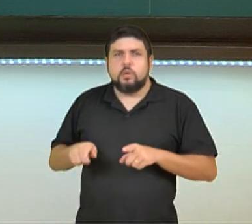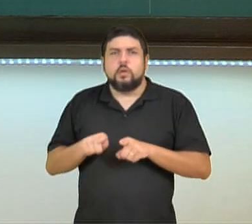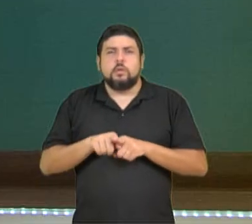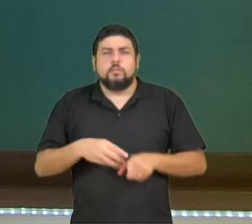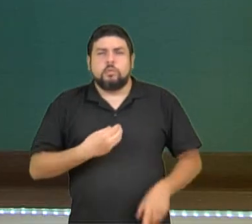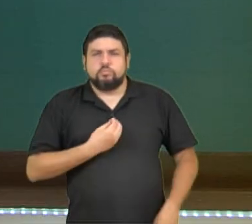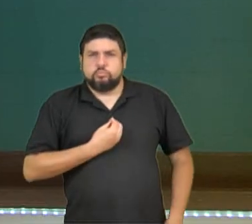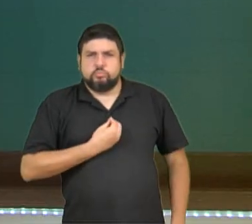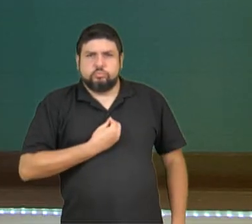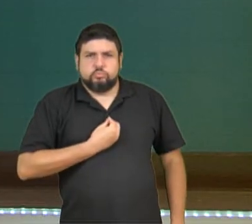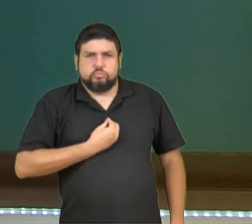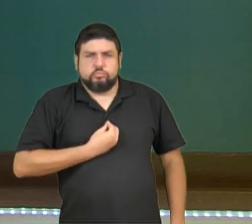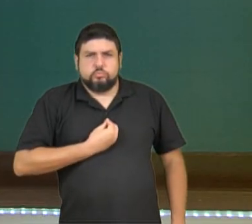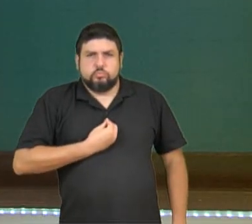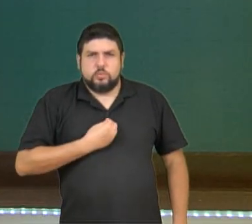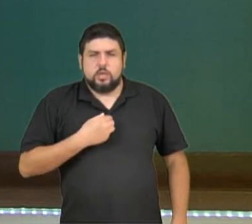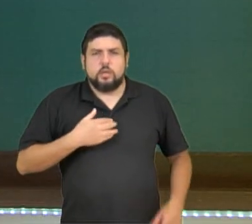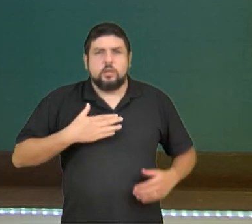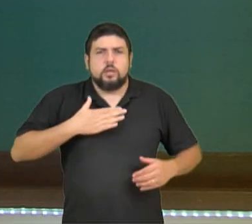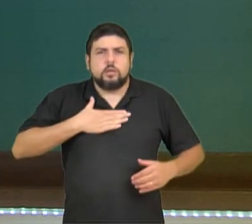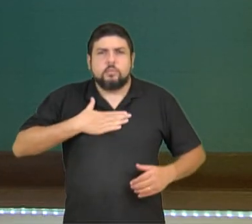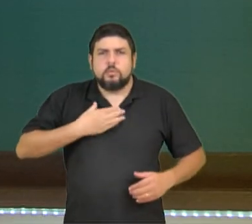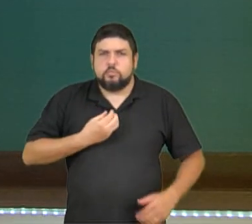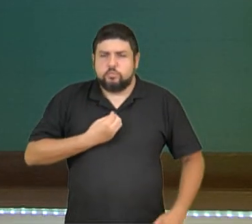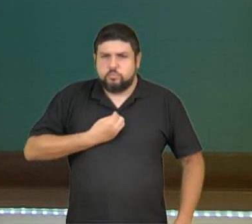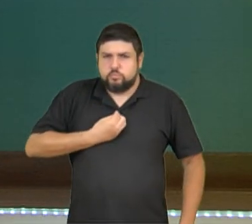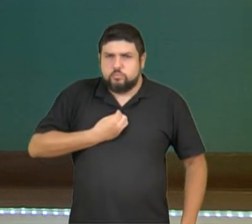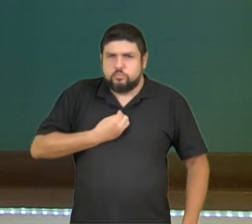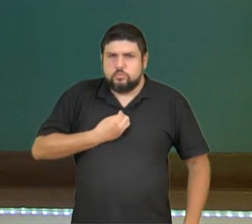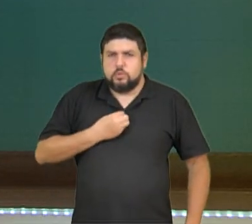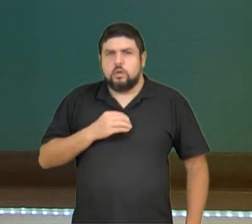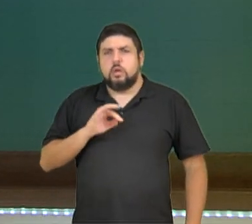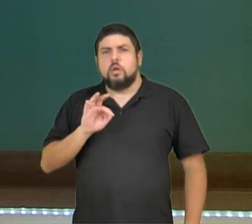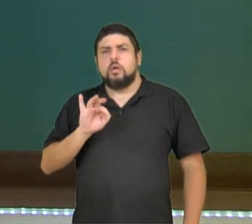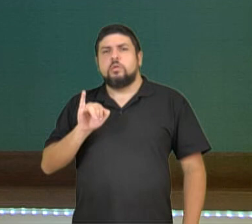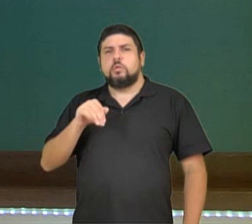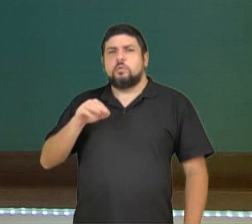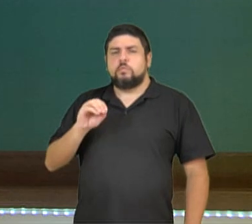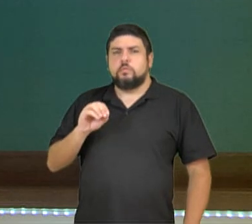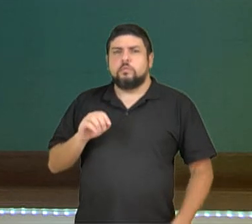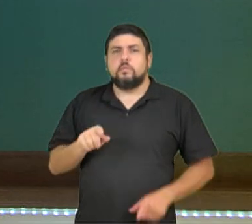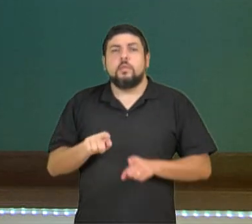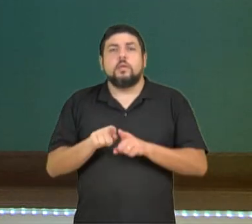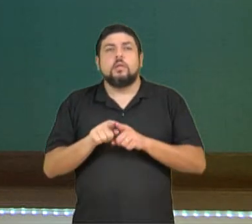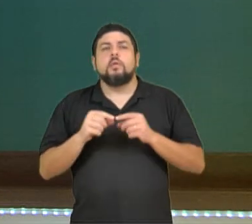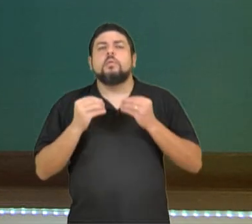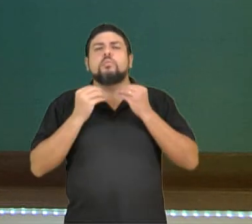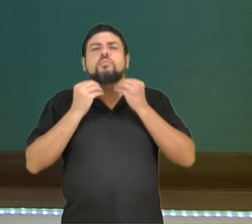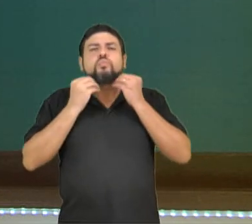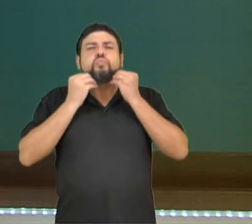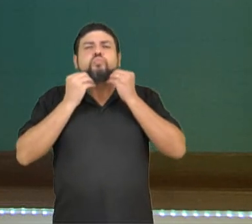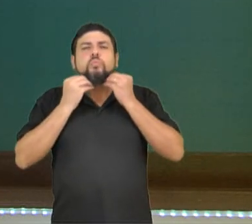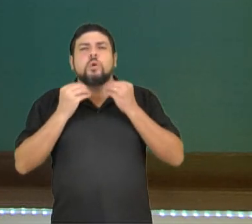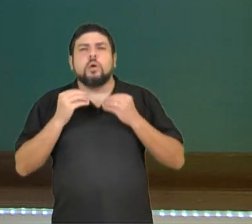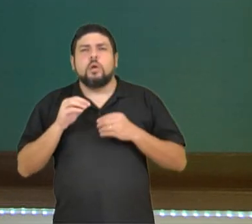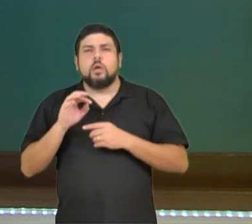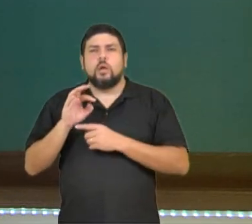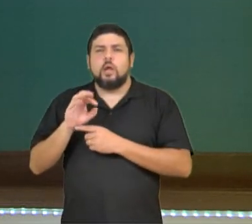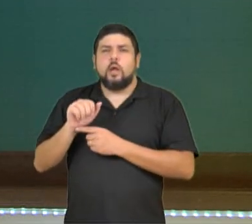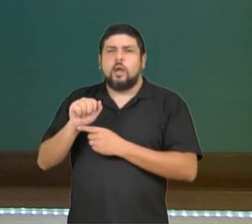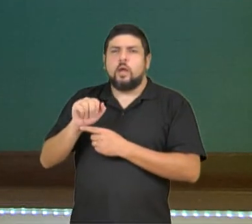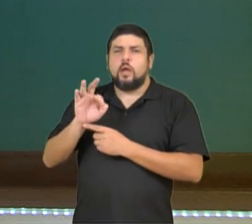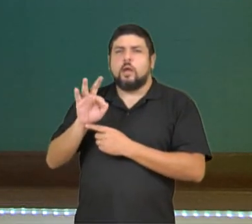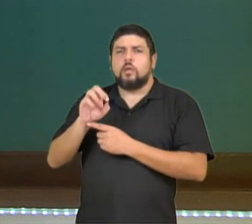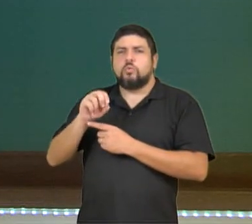na porção superior do tórax, e ainda as amígdalas, também chamadas de tonsilas,